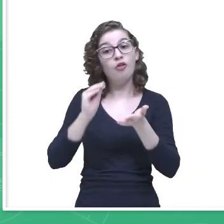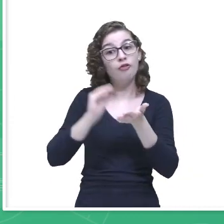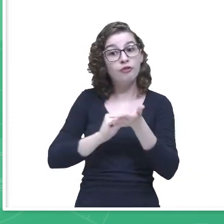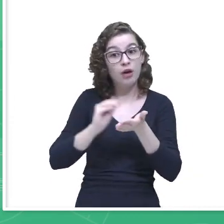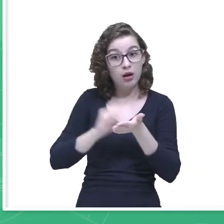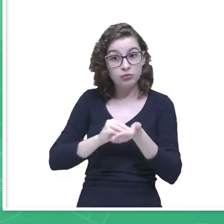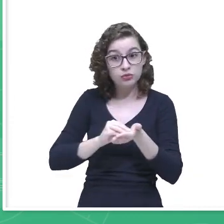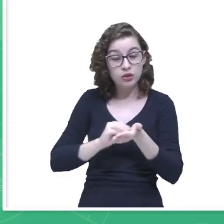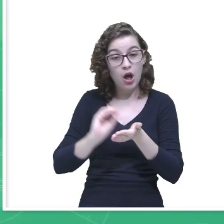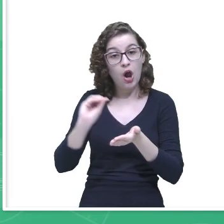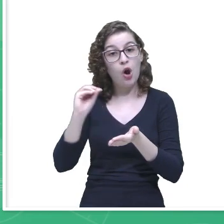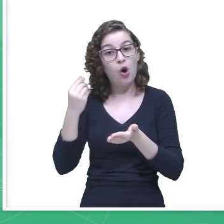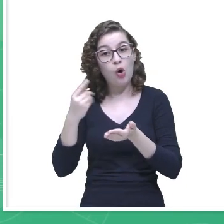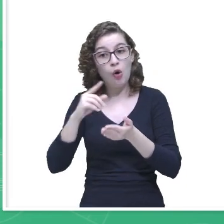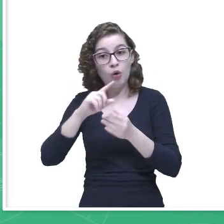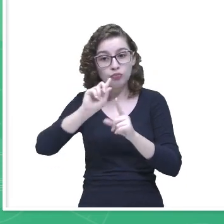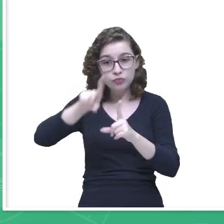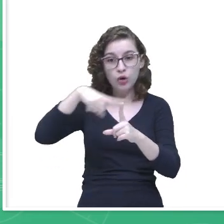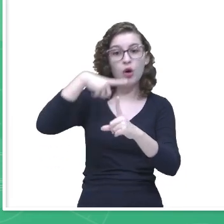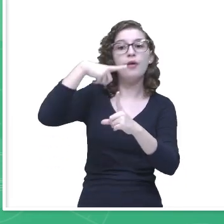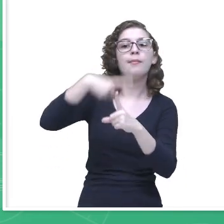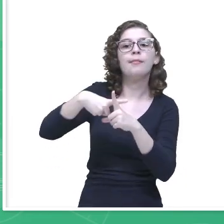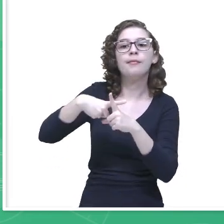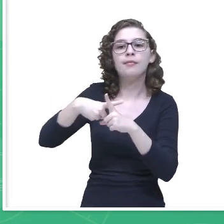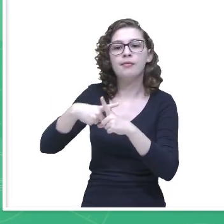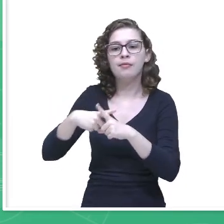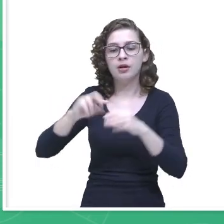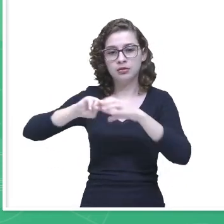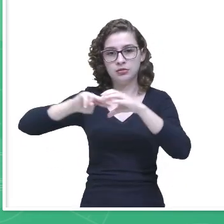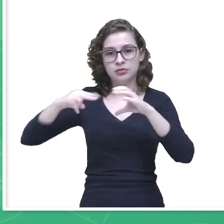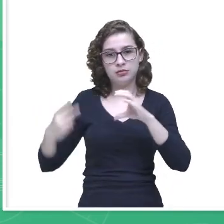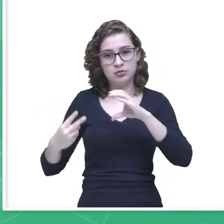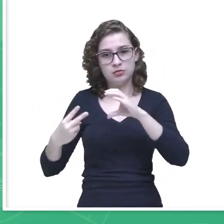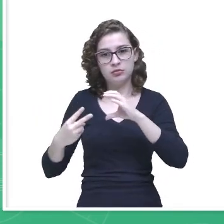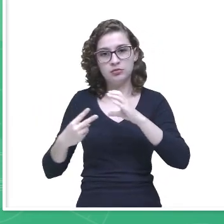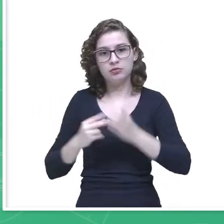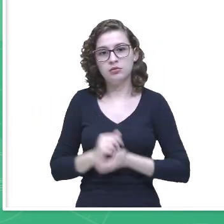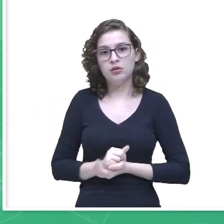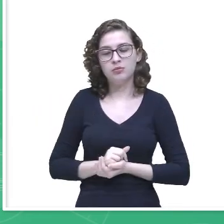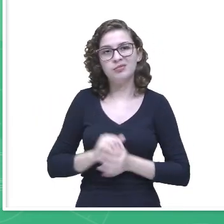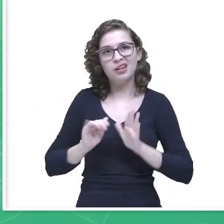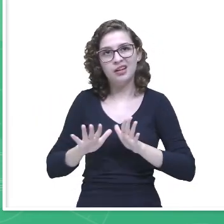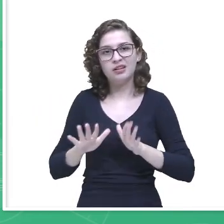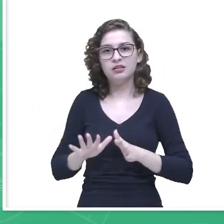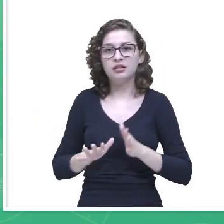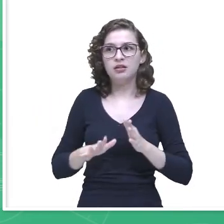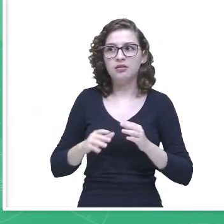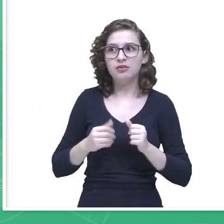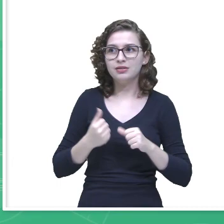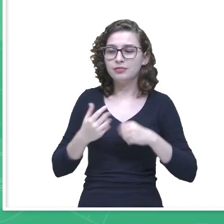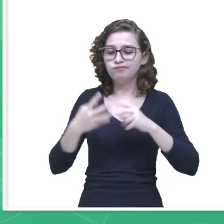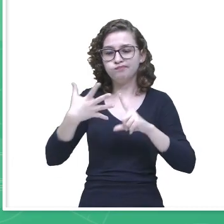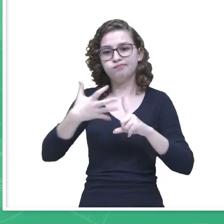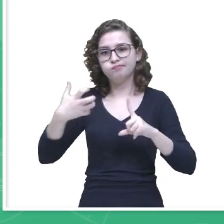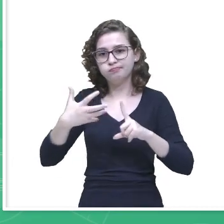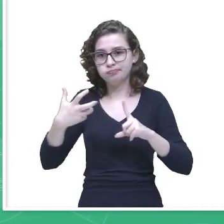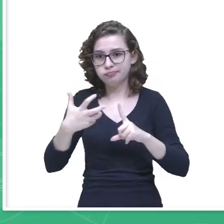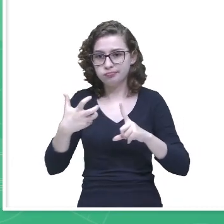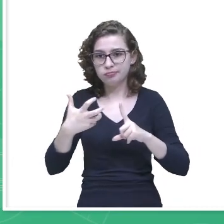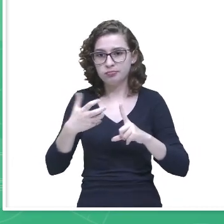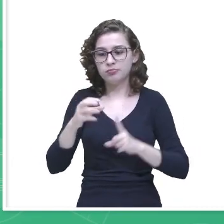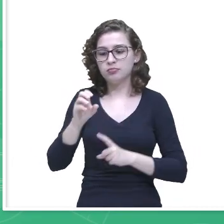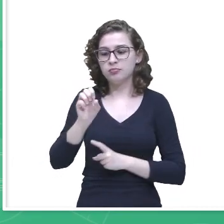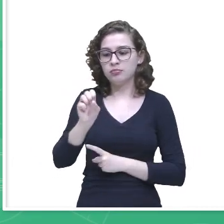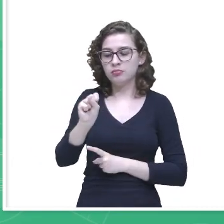ausência, menos um, ou é adição de cromossomo. Aí vai ocasionar alguma síndrome,